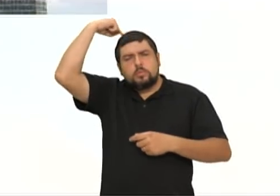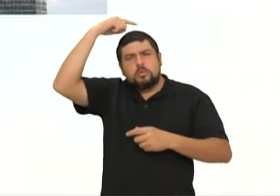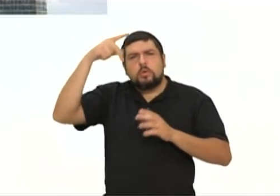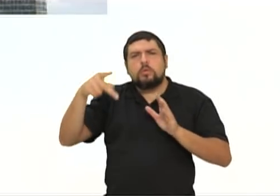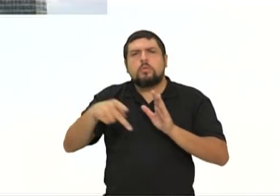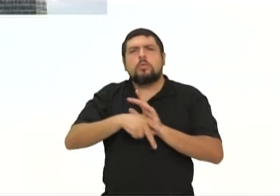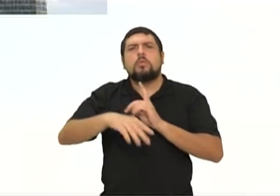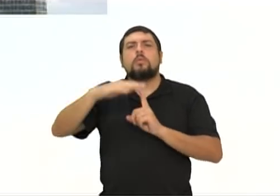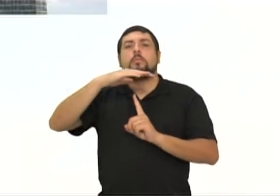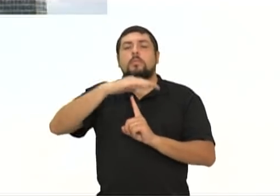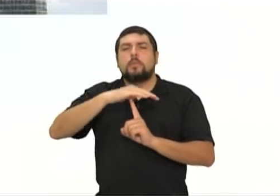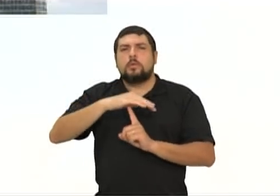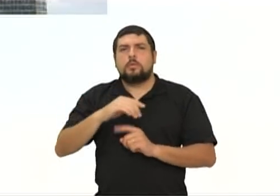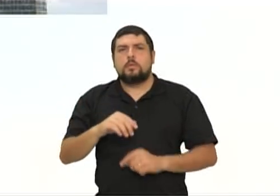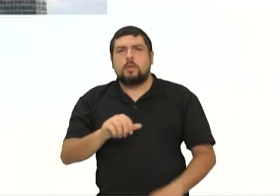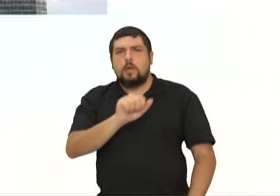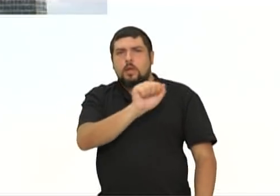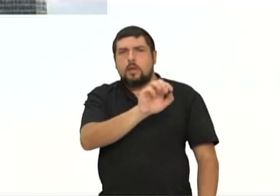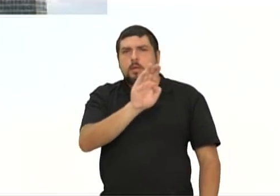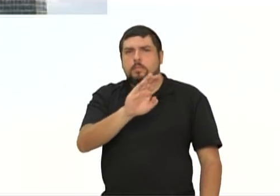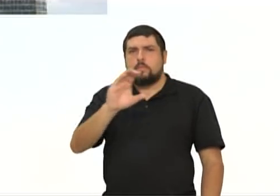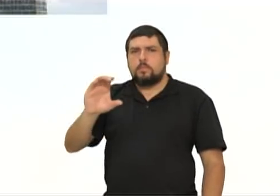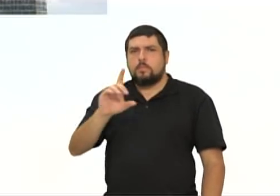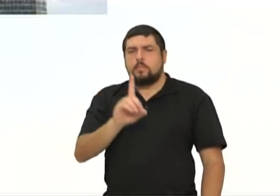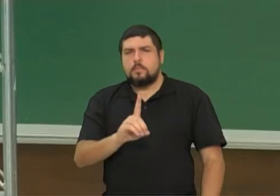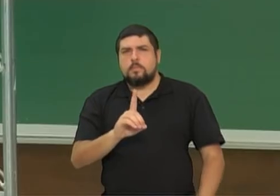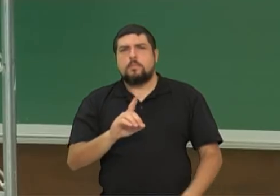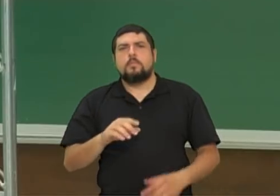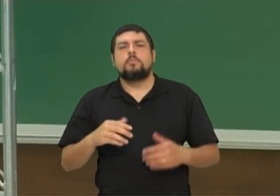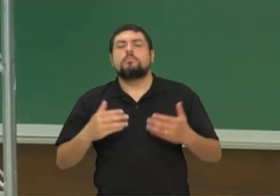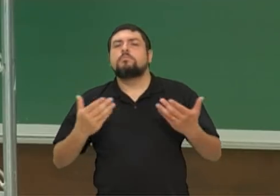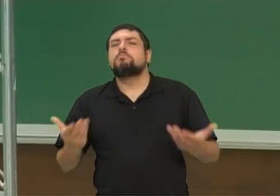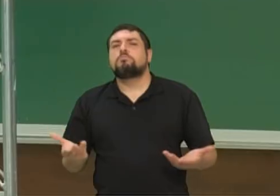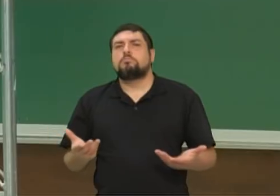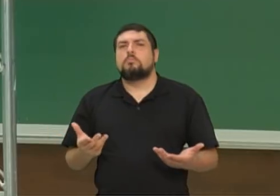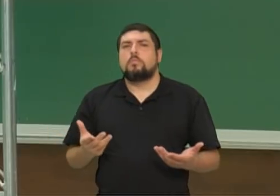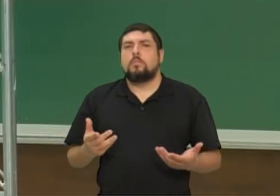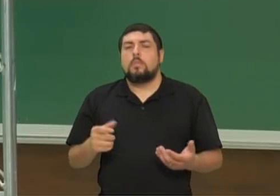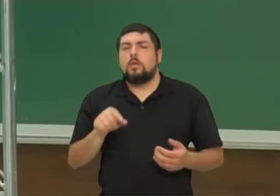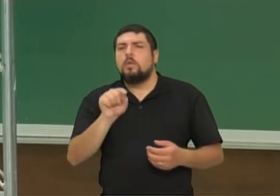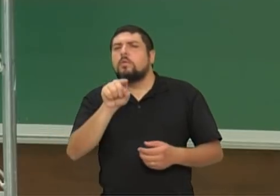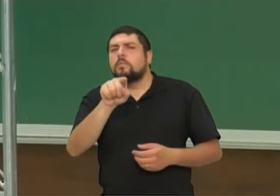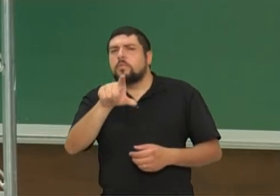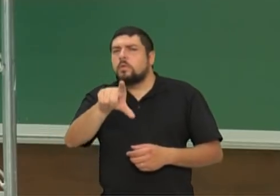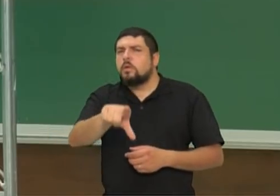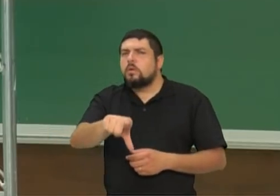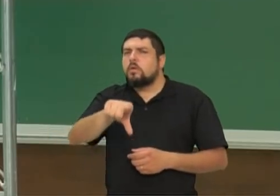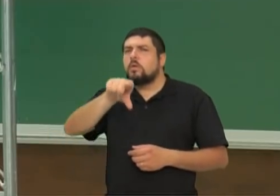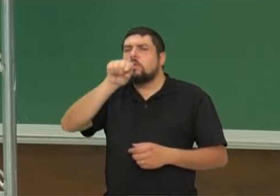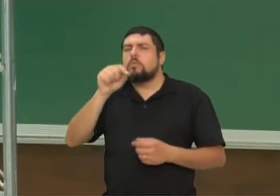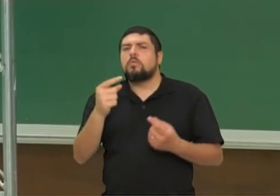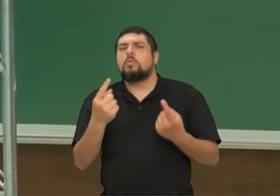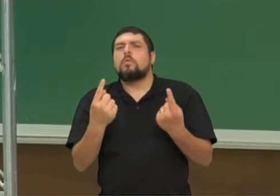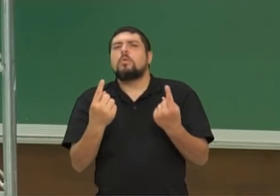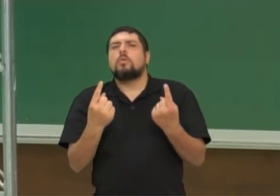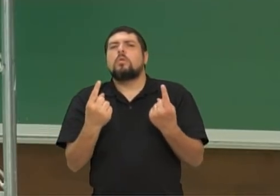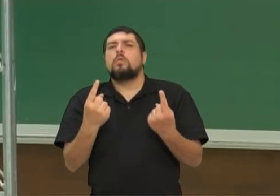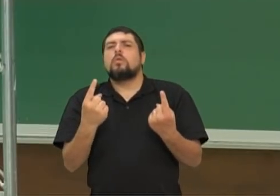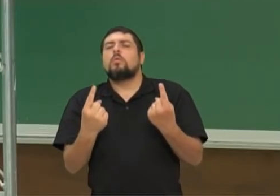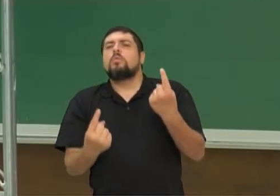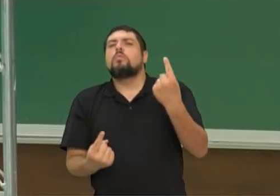aqui a letra A, B, C e D. Você vai escolher qual dessas letras